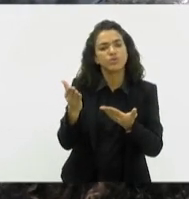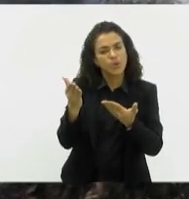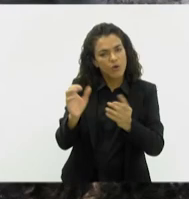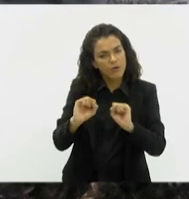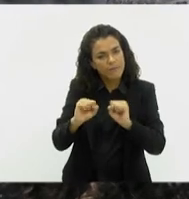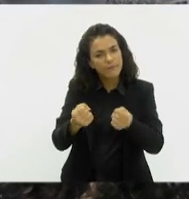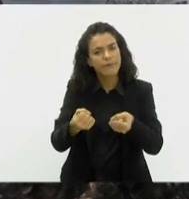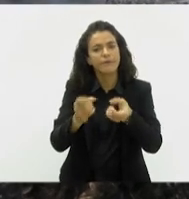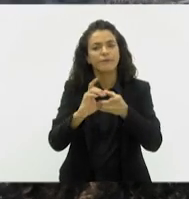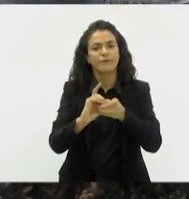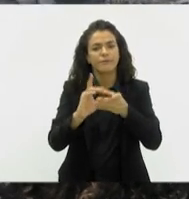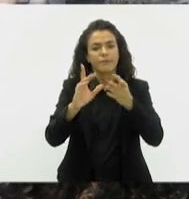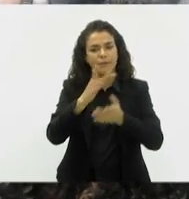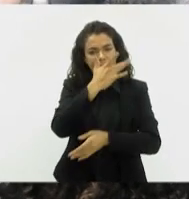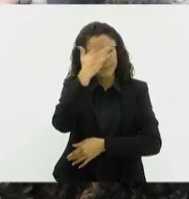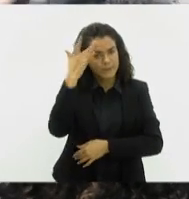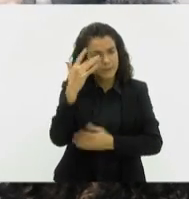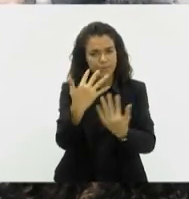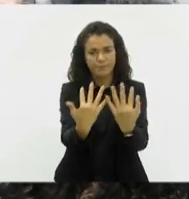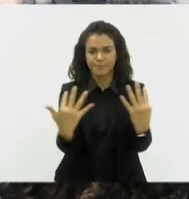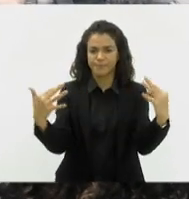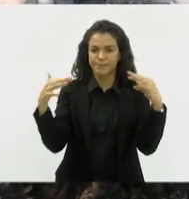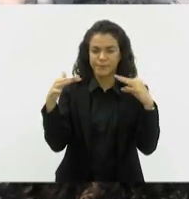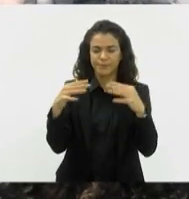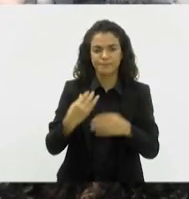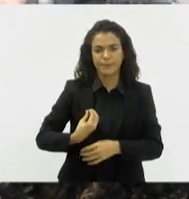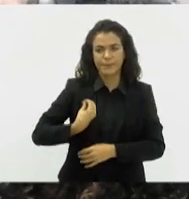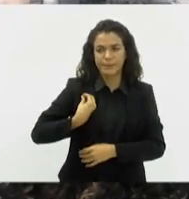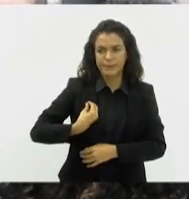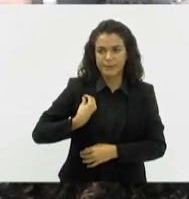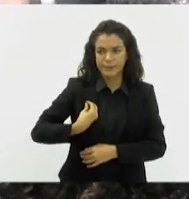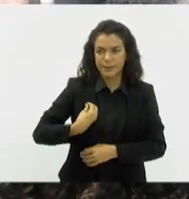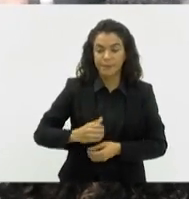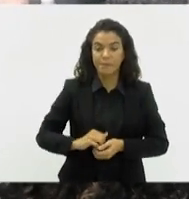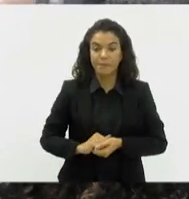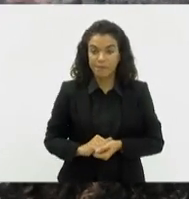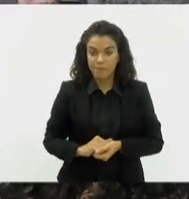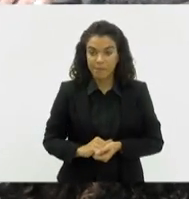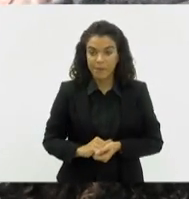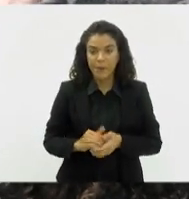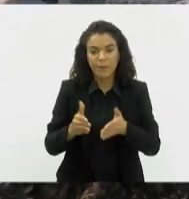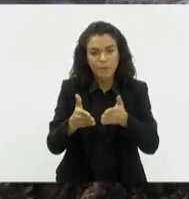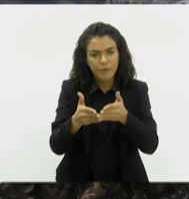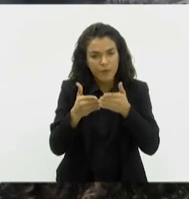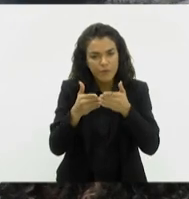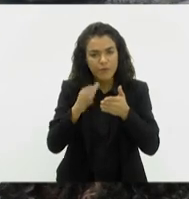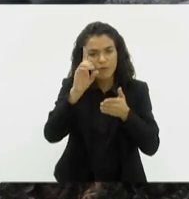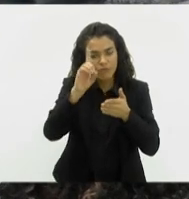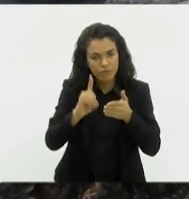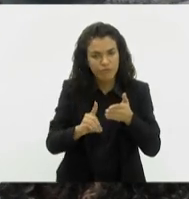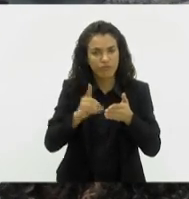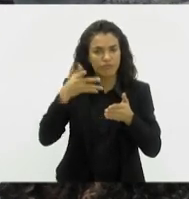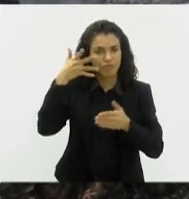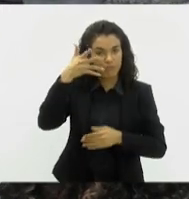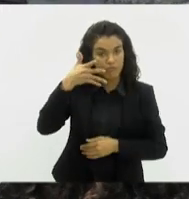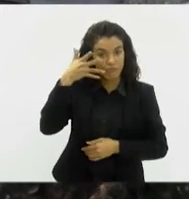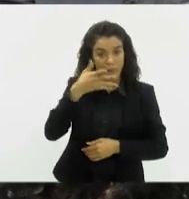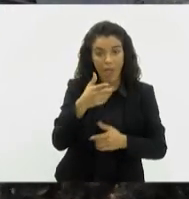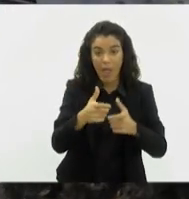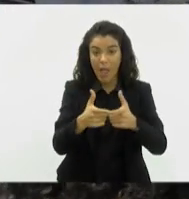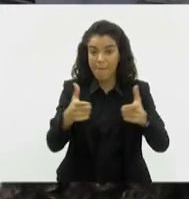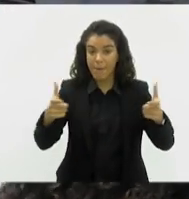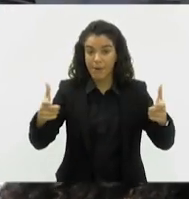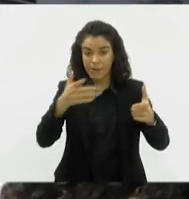E deixar as pessoas vai fazer cara feia no corredor. E a maioria das pessoas, peço por favor o direito de fala. Pois não. A maioria das pessoas